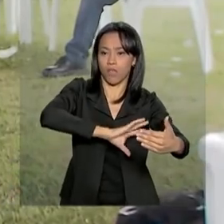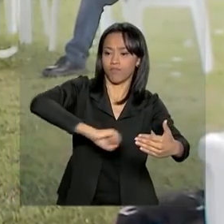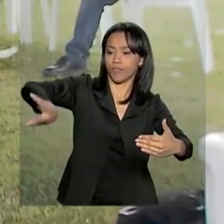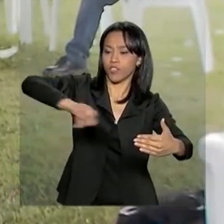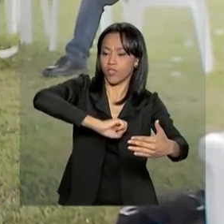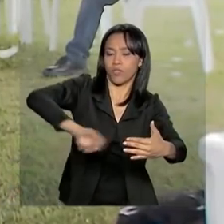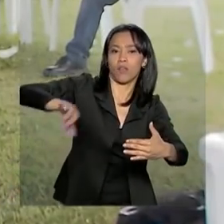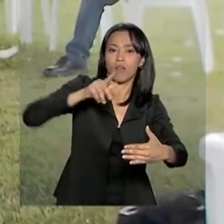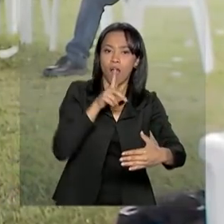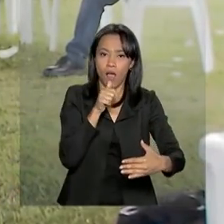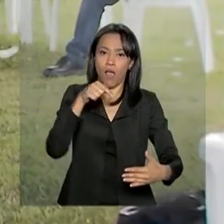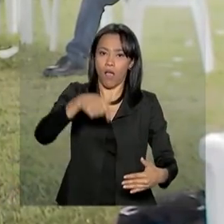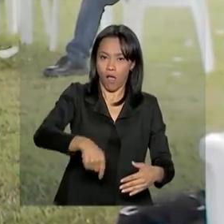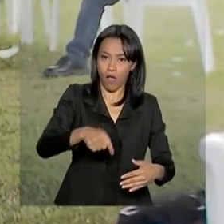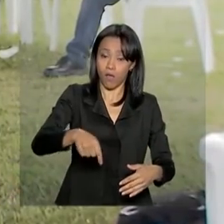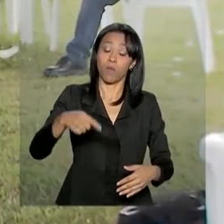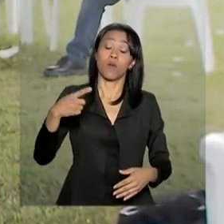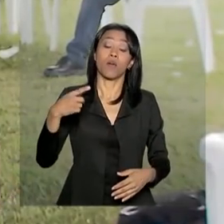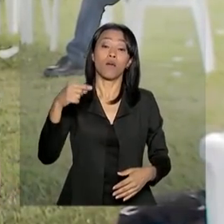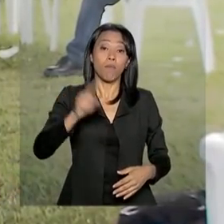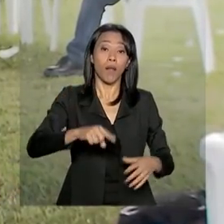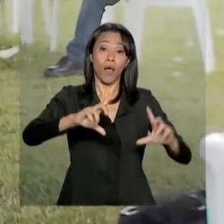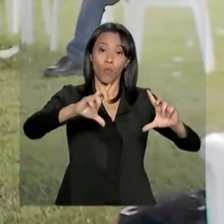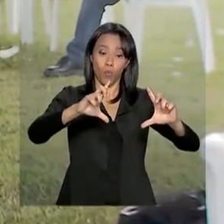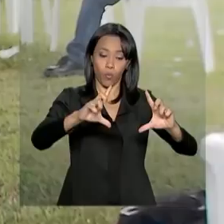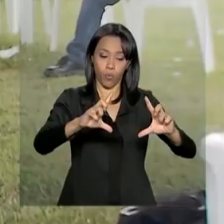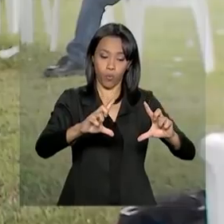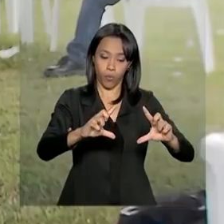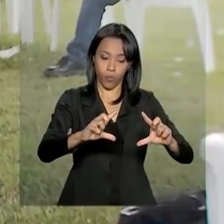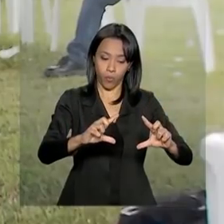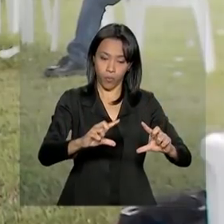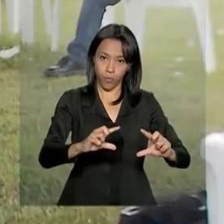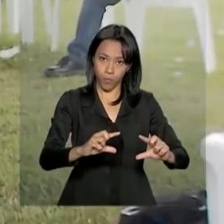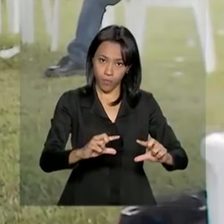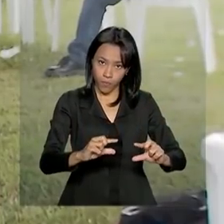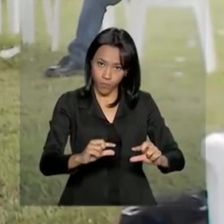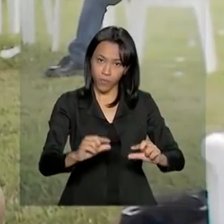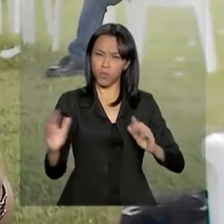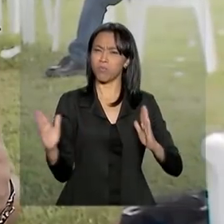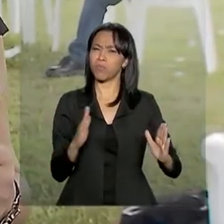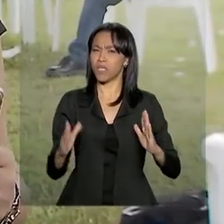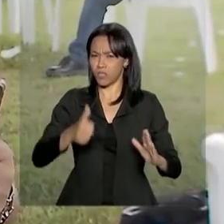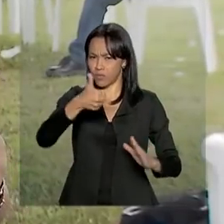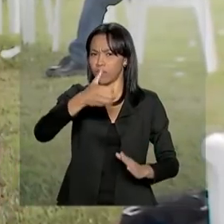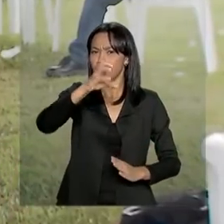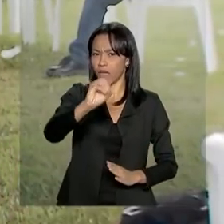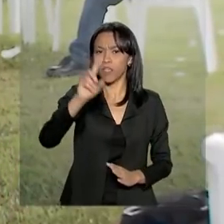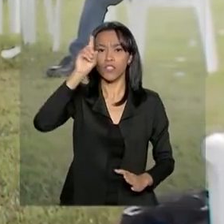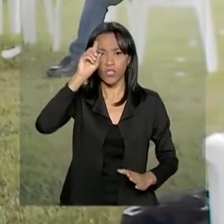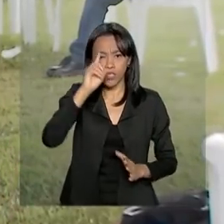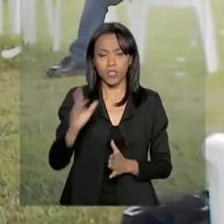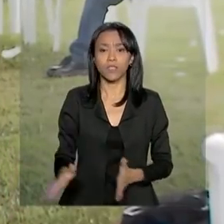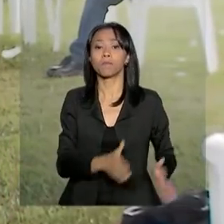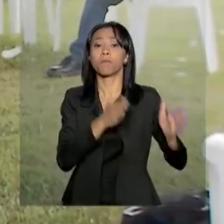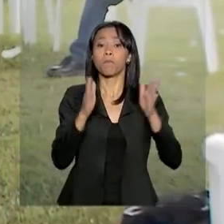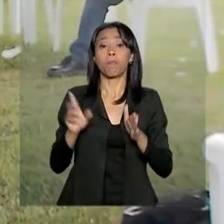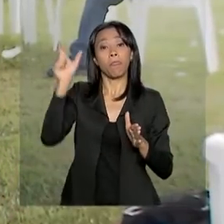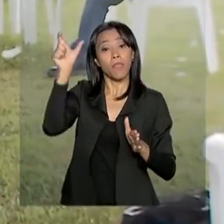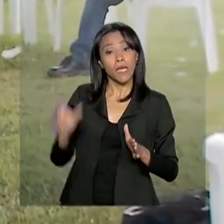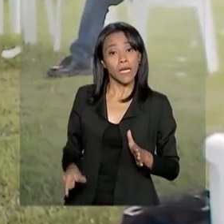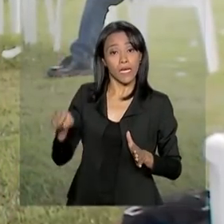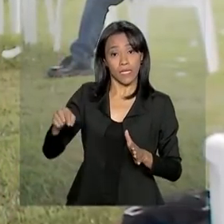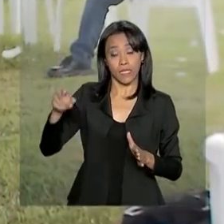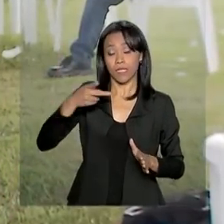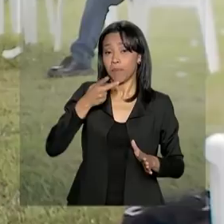E a expectativa é que esse trabalho de drenagem para esvaziamento total da barragem seja feito em 10 dias. O major também afirmou que o governo federal deu